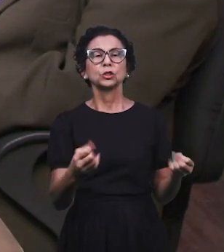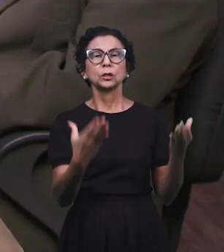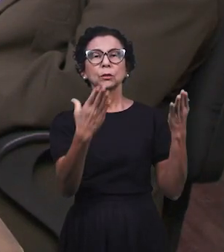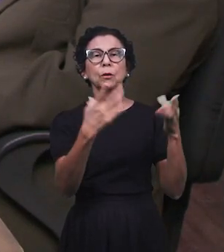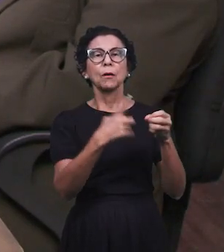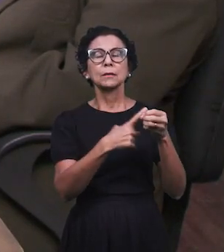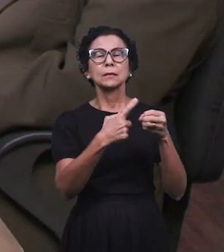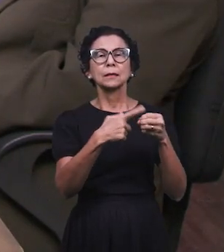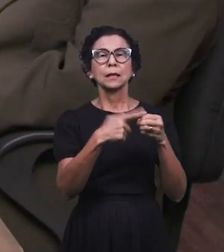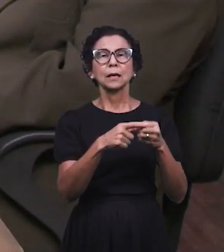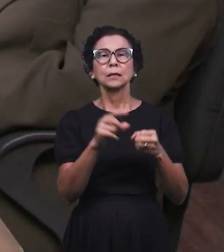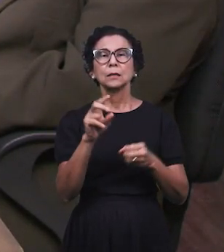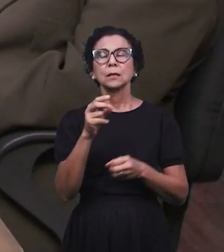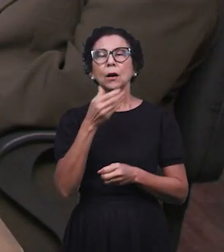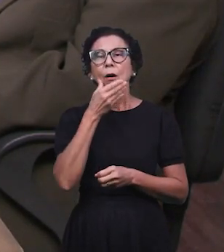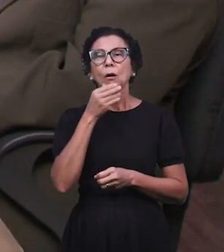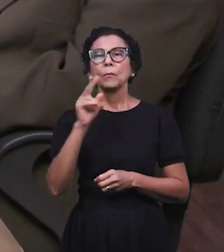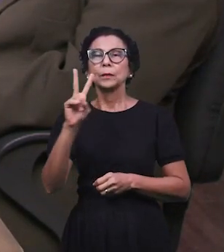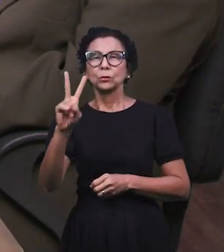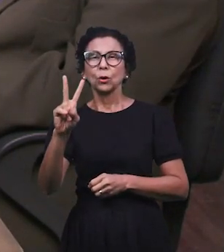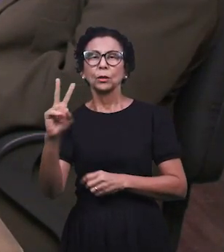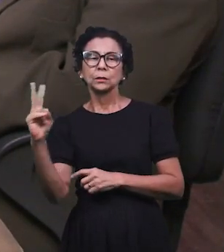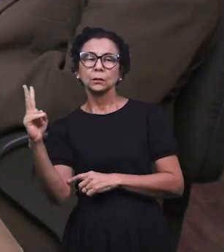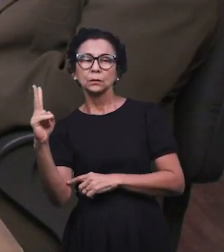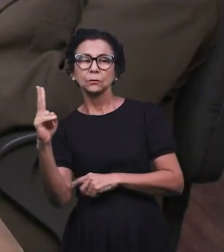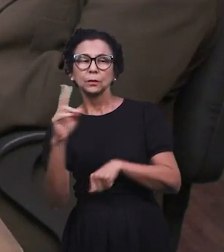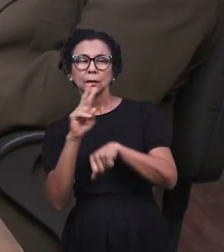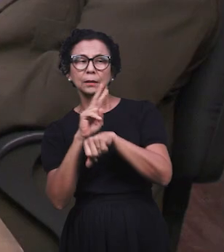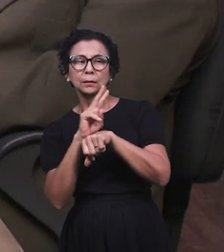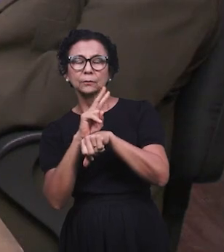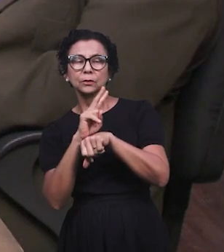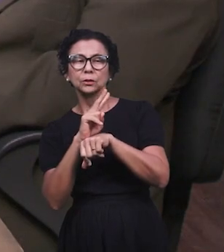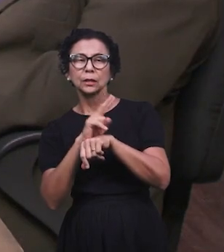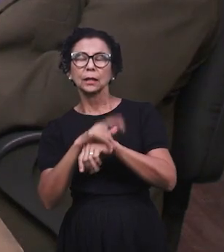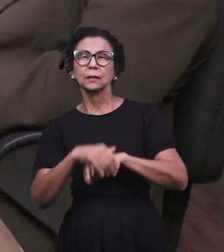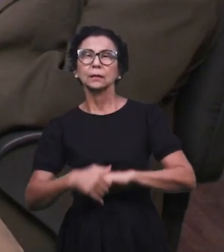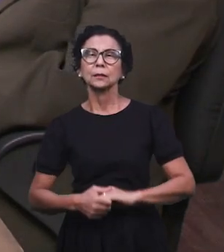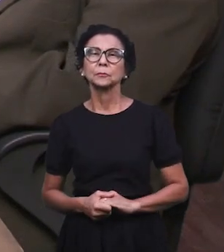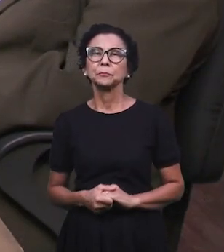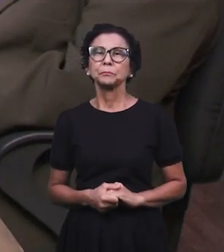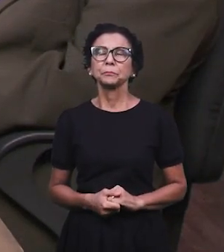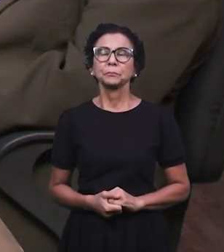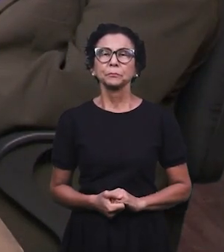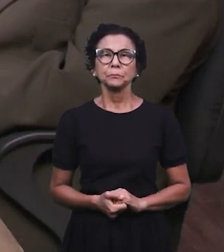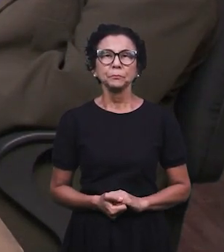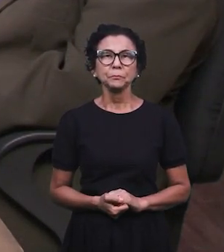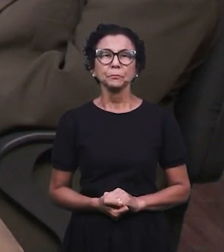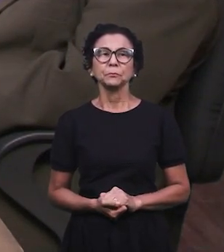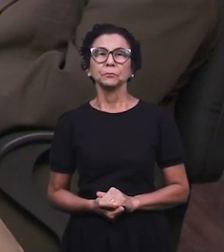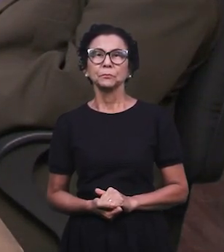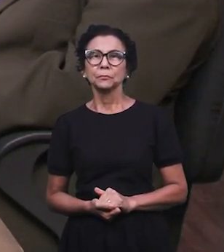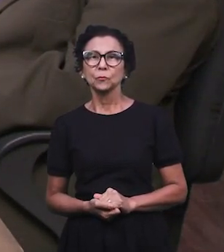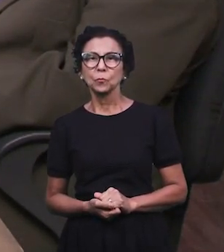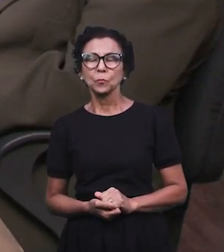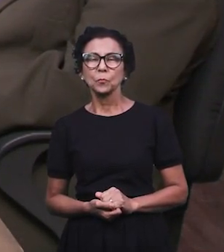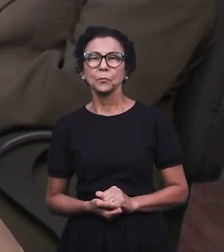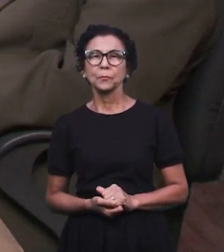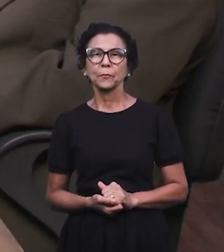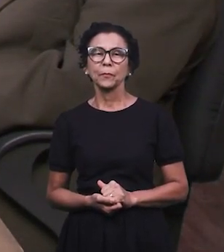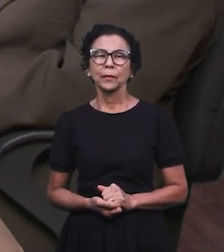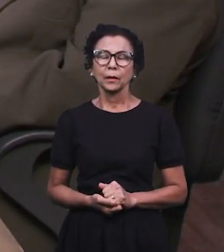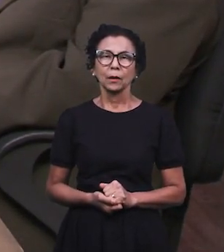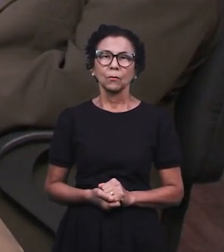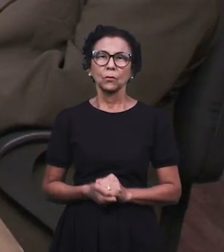Da questão do reconhecimento militar, né? É daí que vem a palavra sensoriamento remoto, né? É você obter